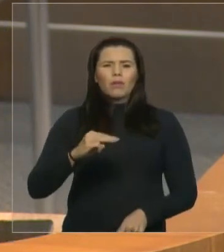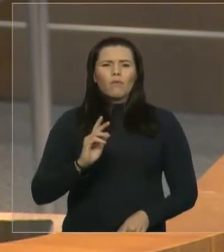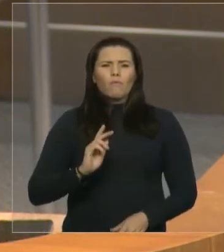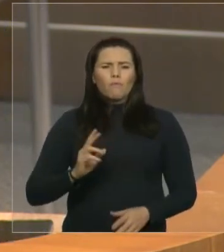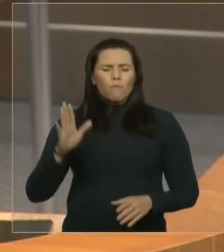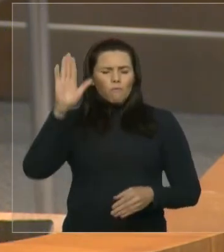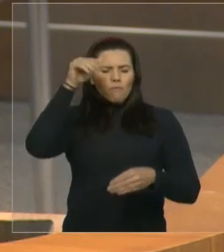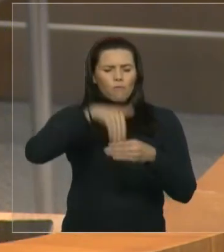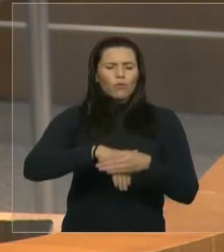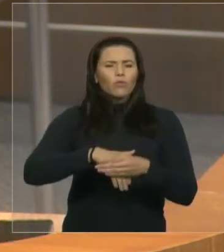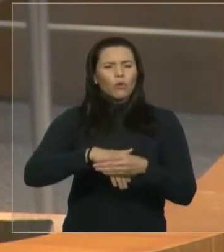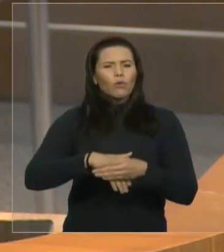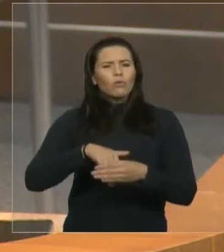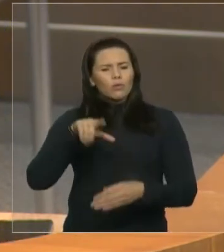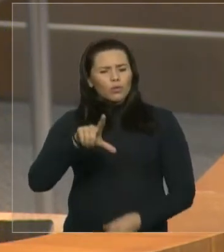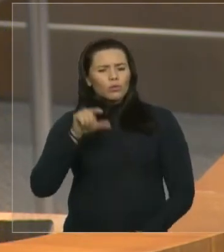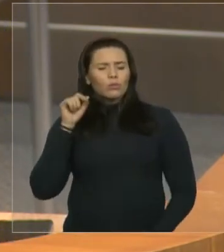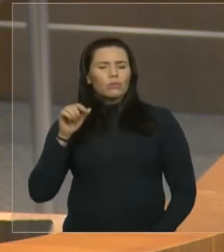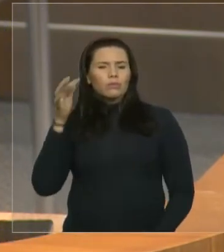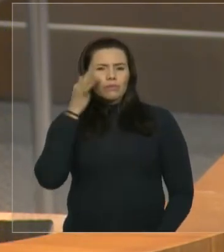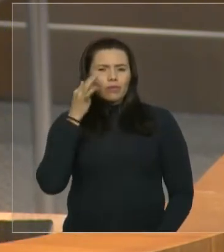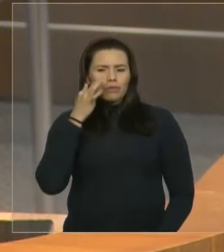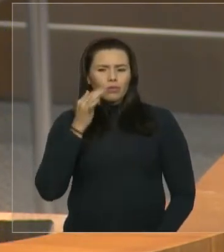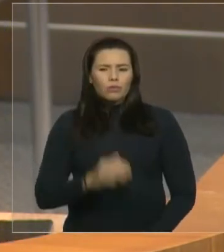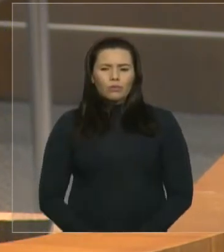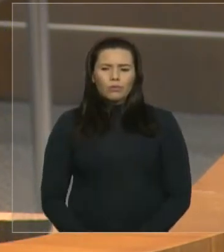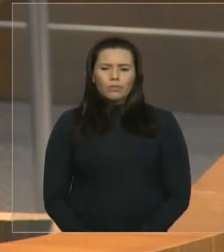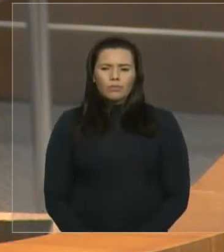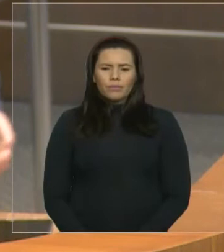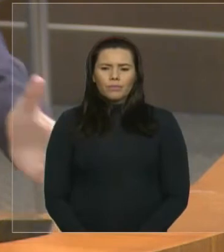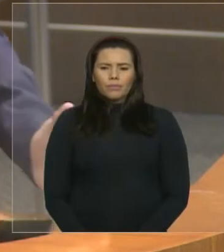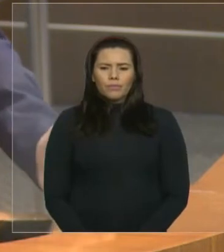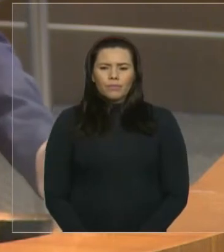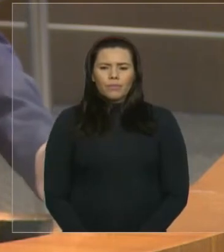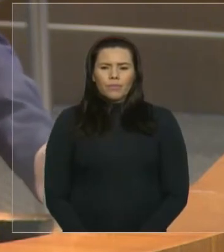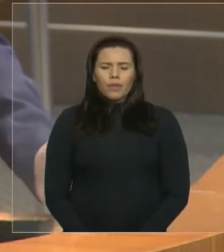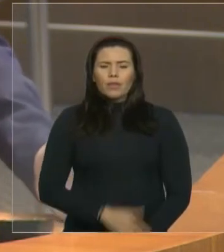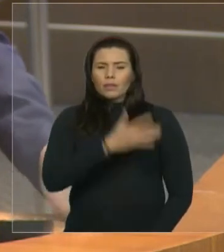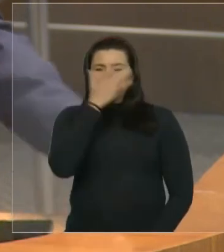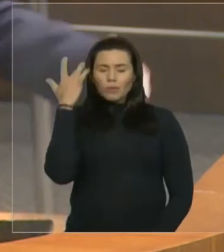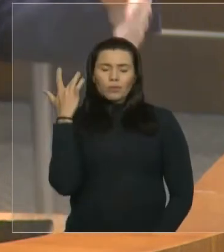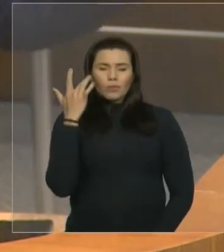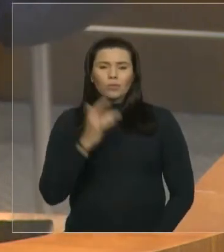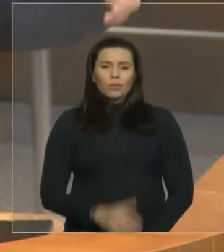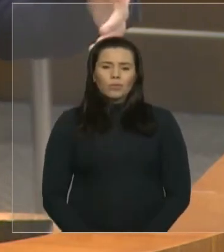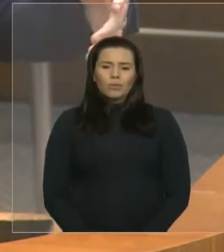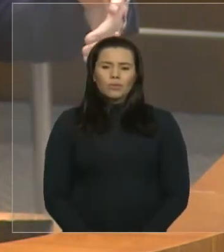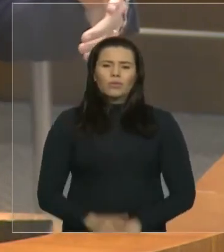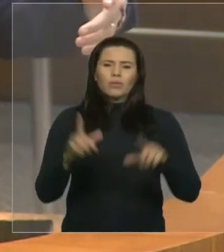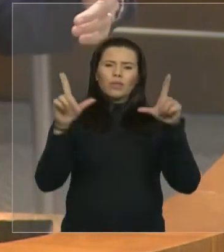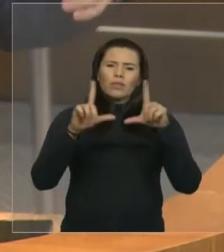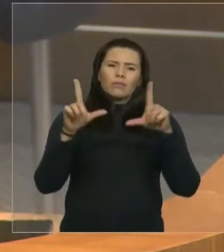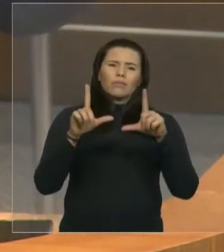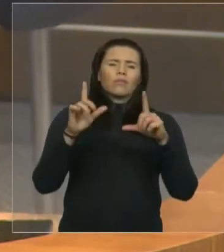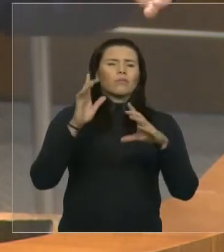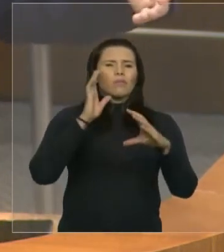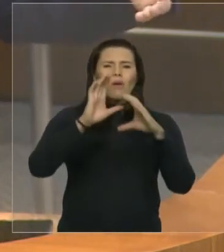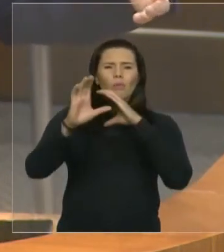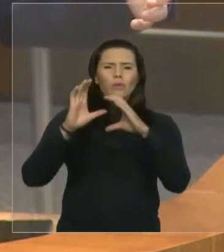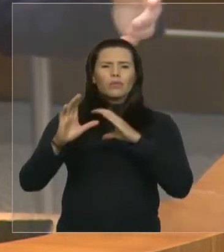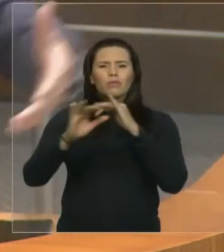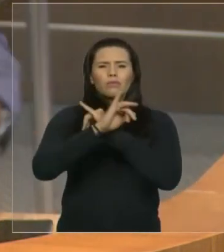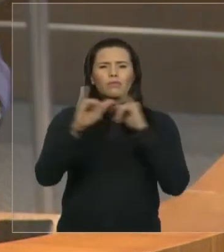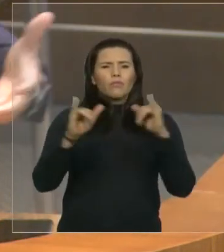Os órgãos de imprensa nacional o classificam como o melhor governador do país. Não é uma voz